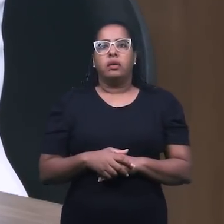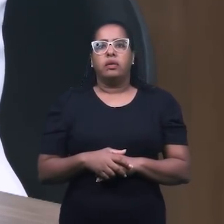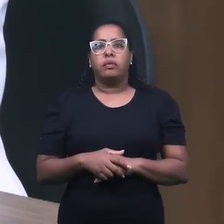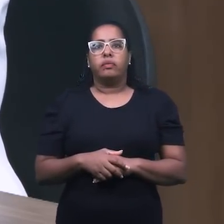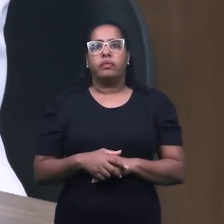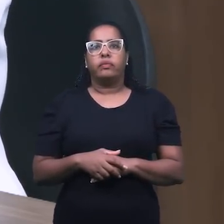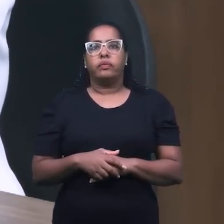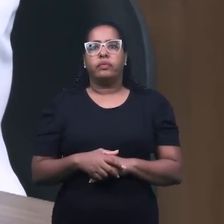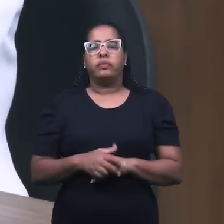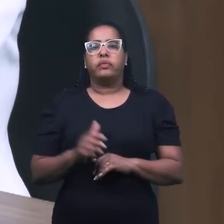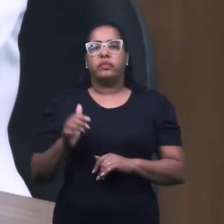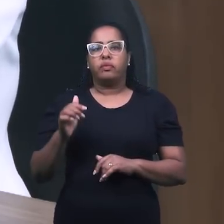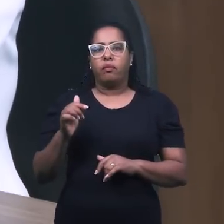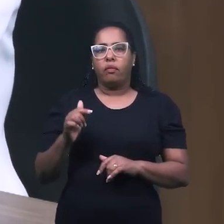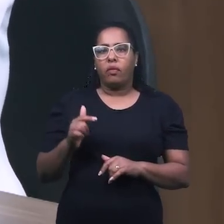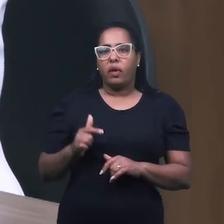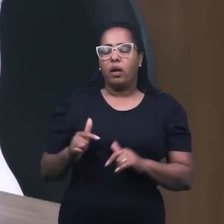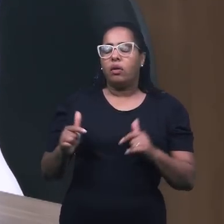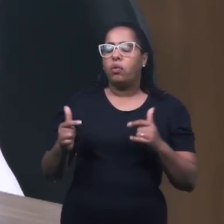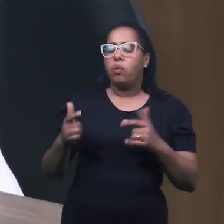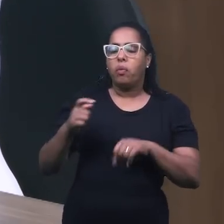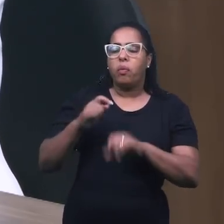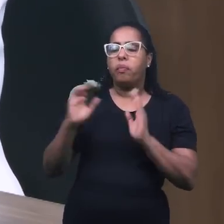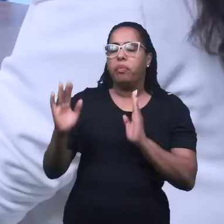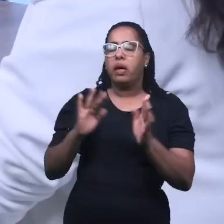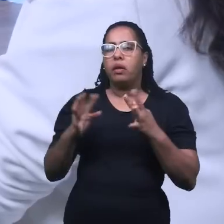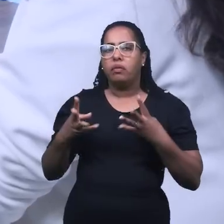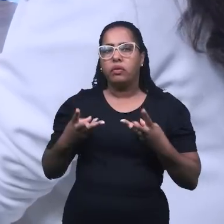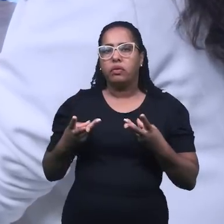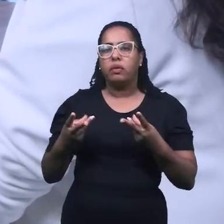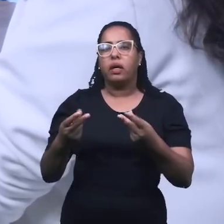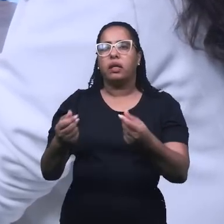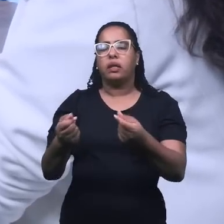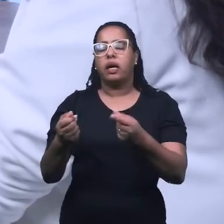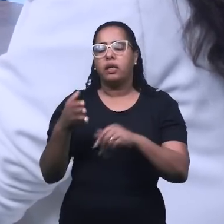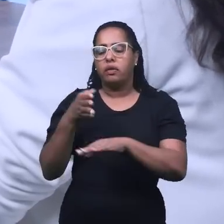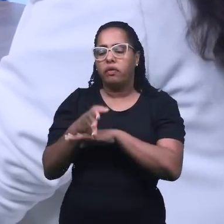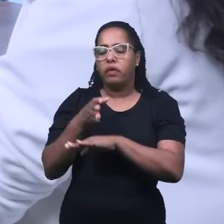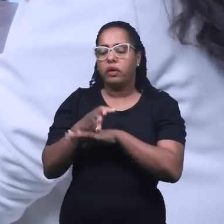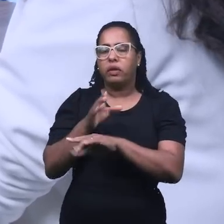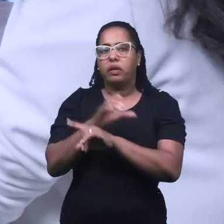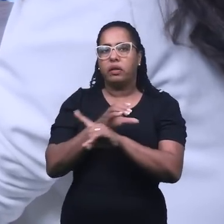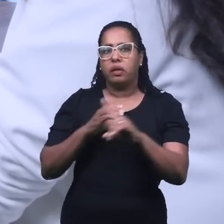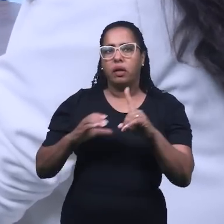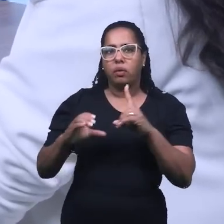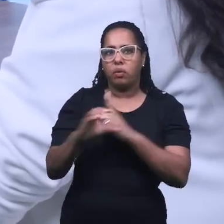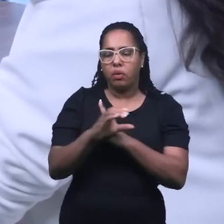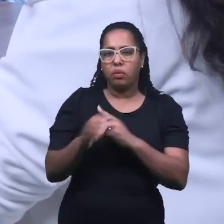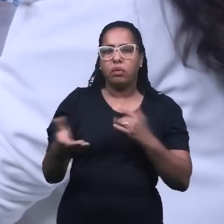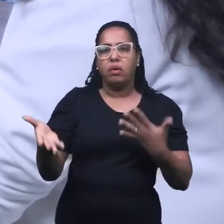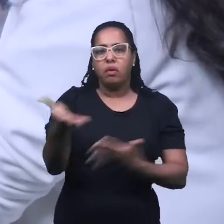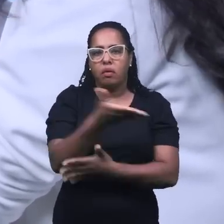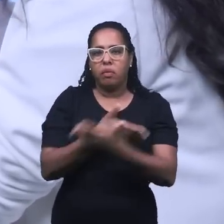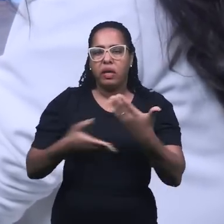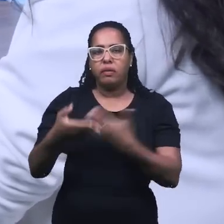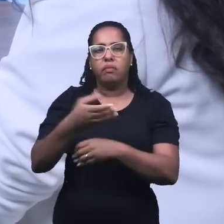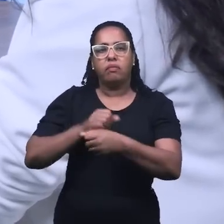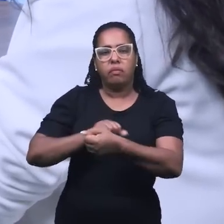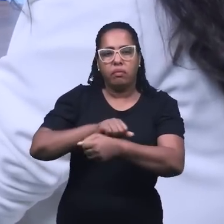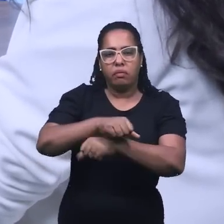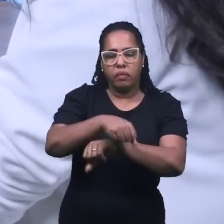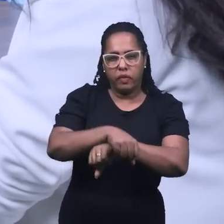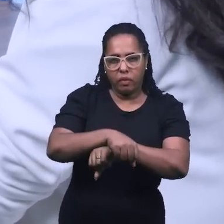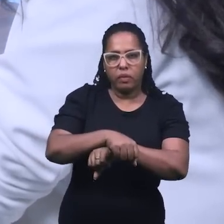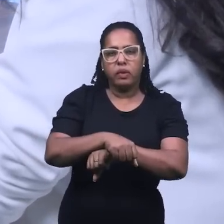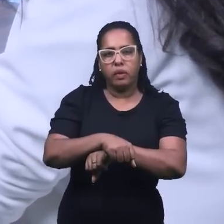isso, né? Estar trabalhando com o Senhor, com um tempo de qualidade, estar nos cultos, participar de seminários,